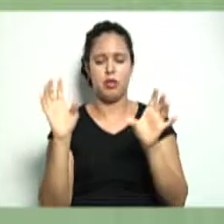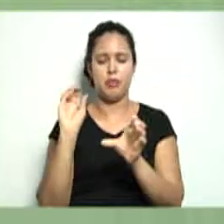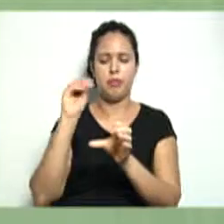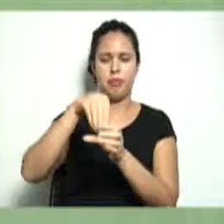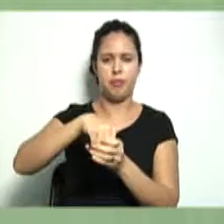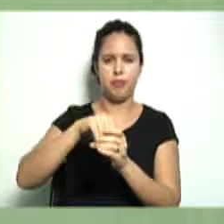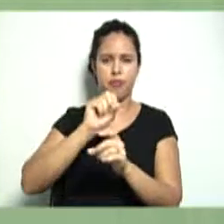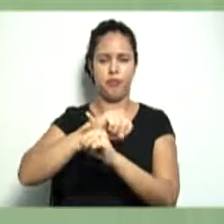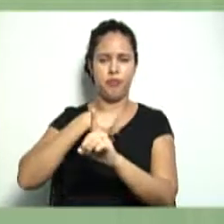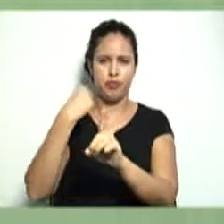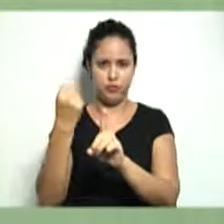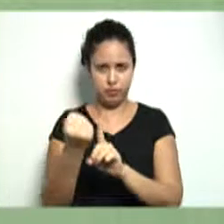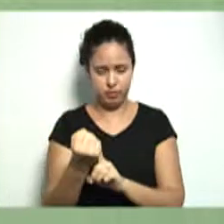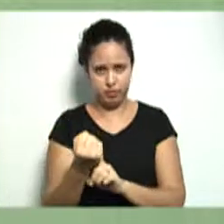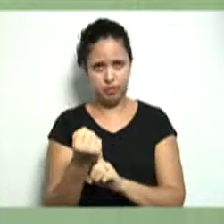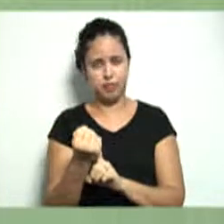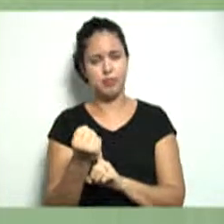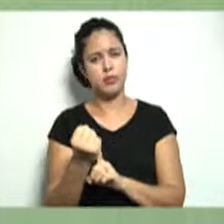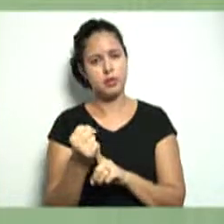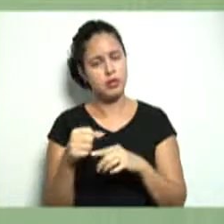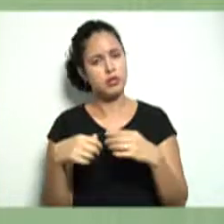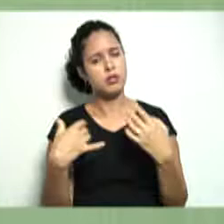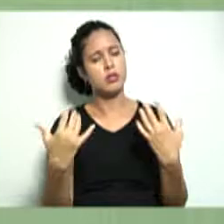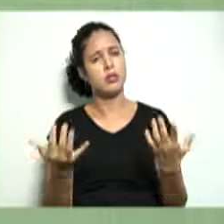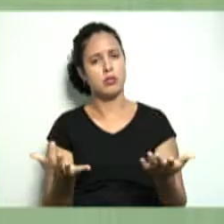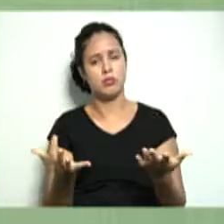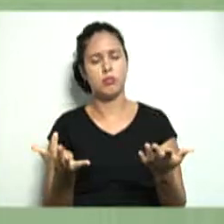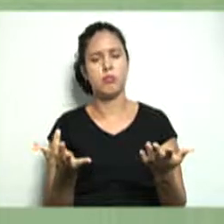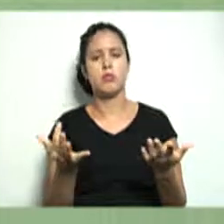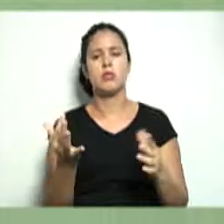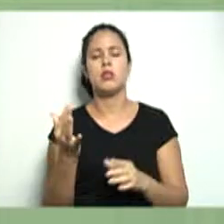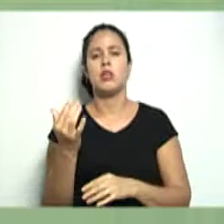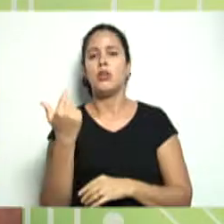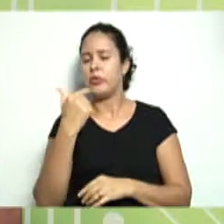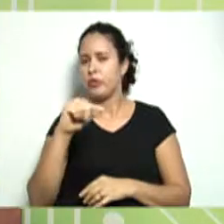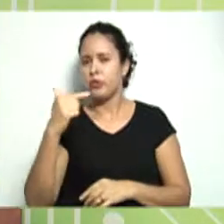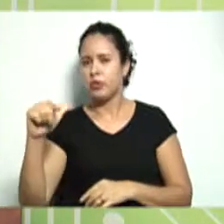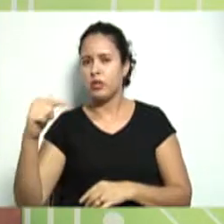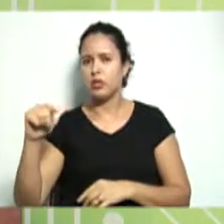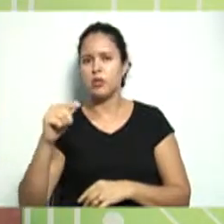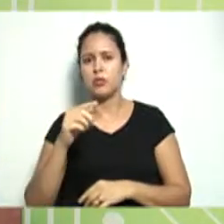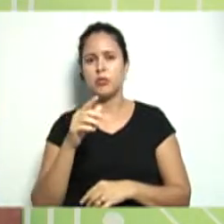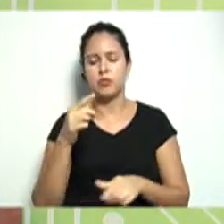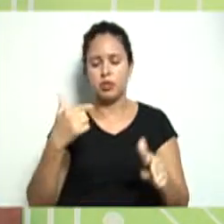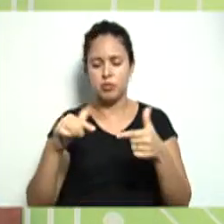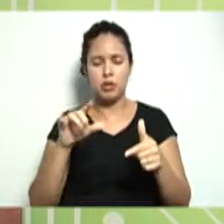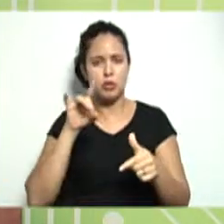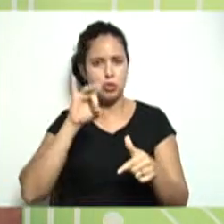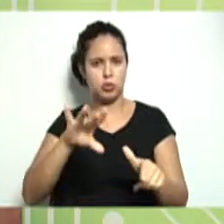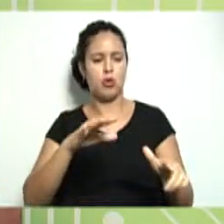né, não existe aquele trabalho que ele é somente manual. A